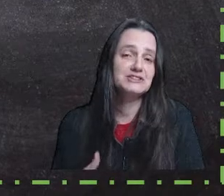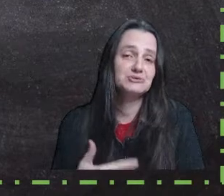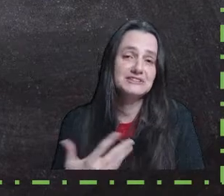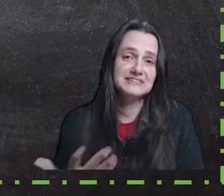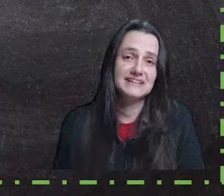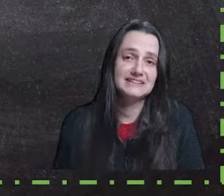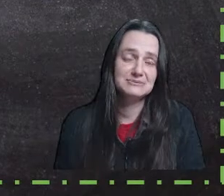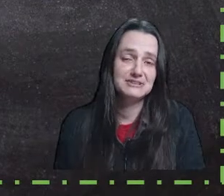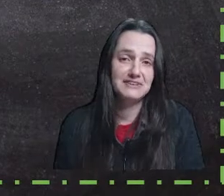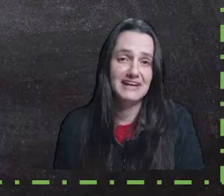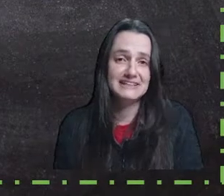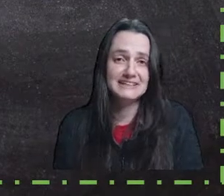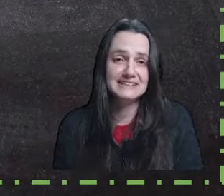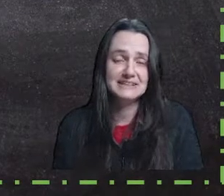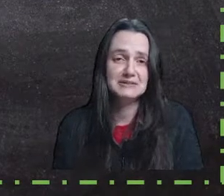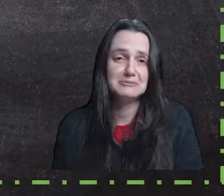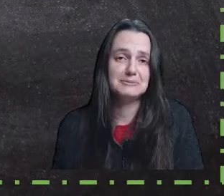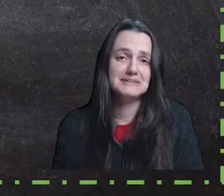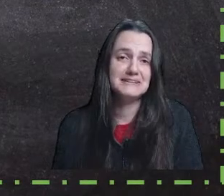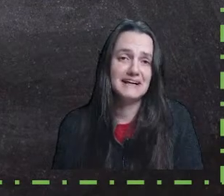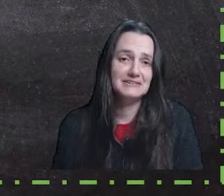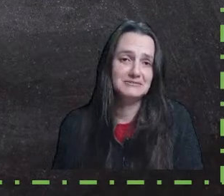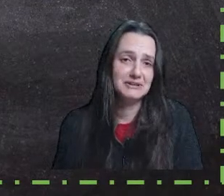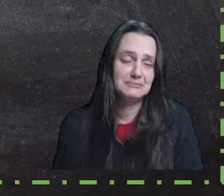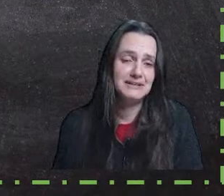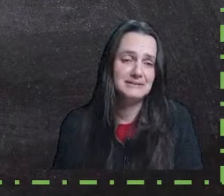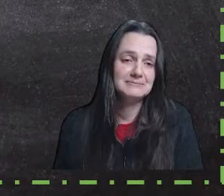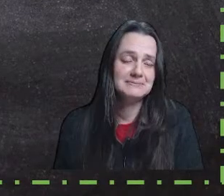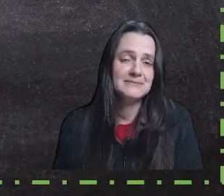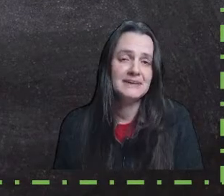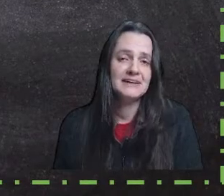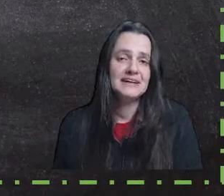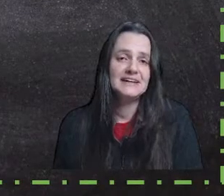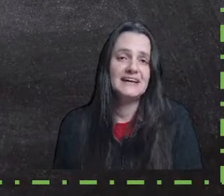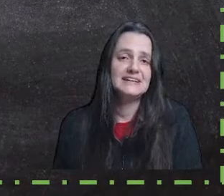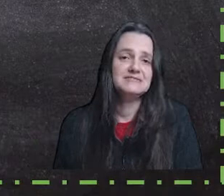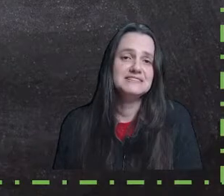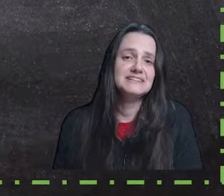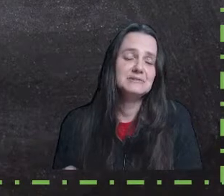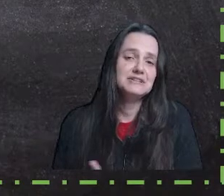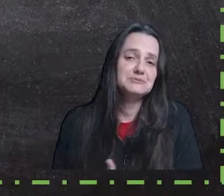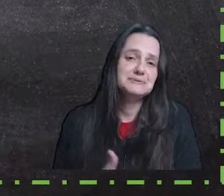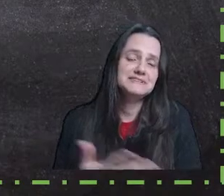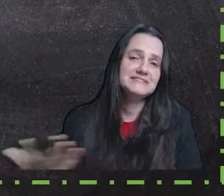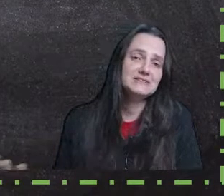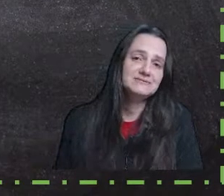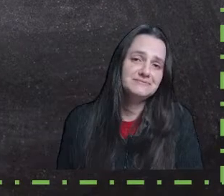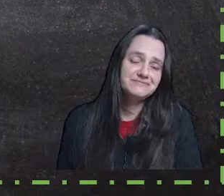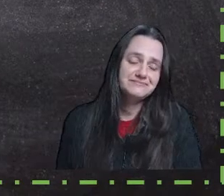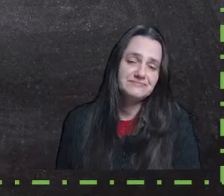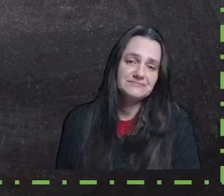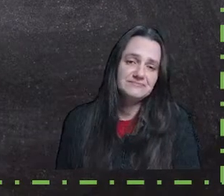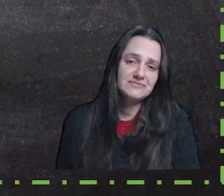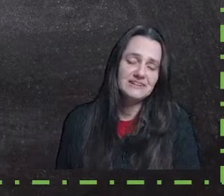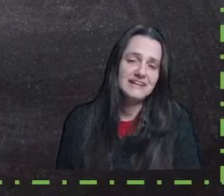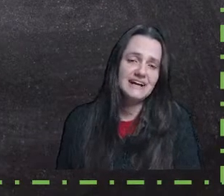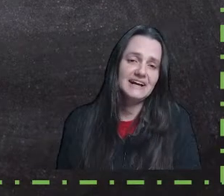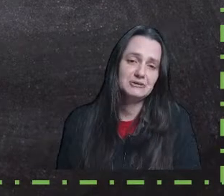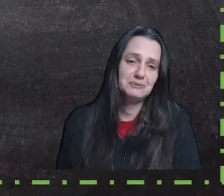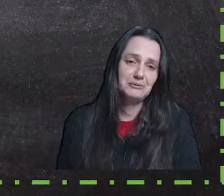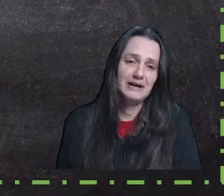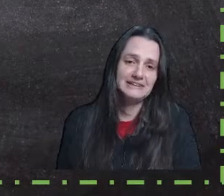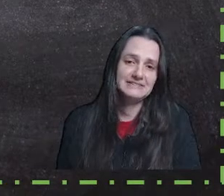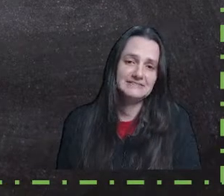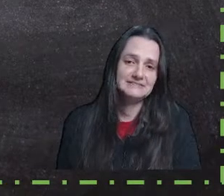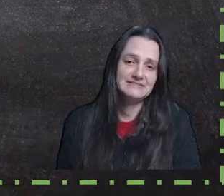em busca de outras terras mais férteis para plantar o capim, e aí você tem uma expansão